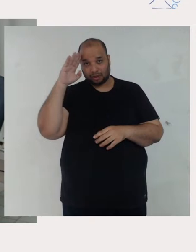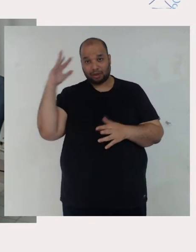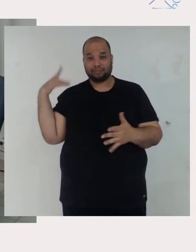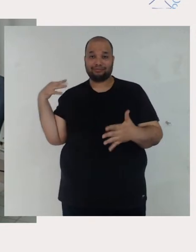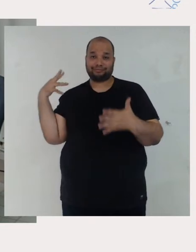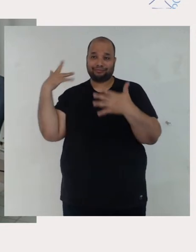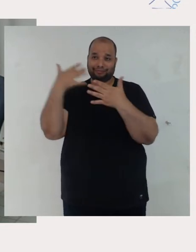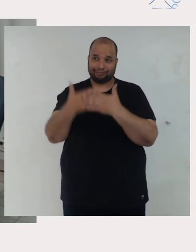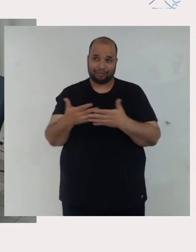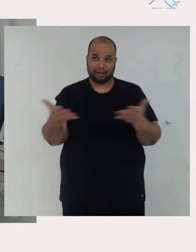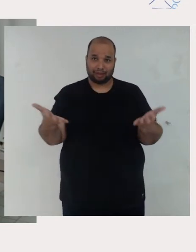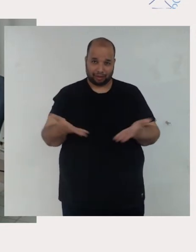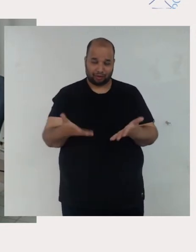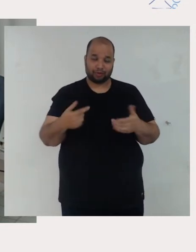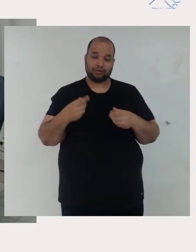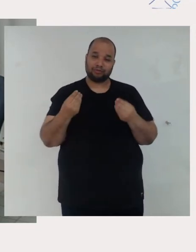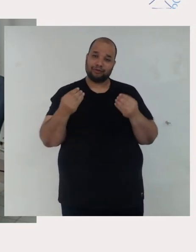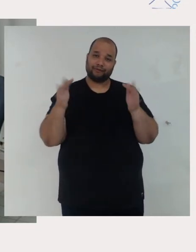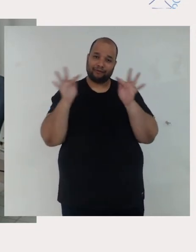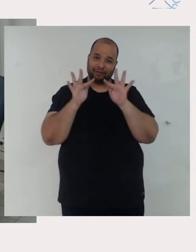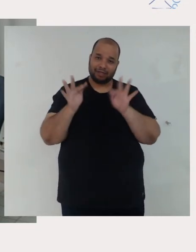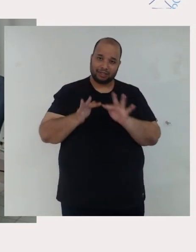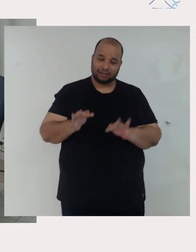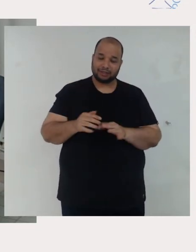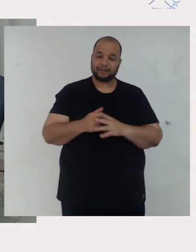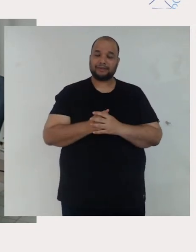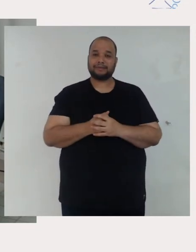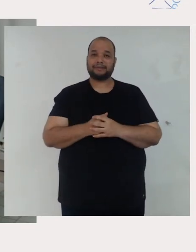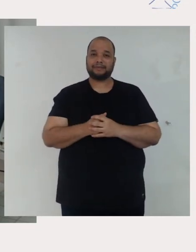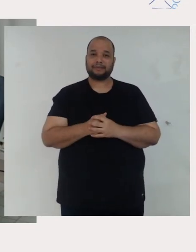hoje, né? Muita alegria.